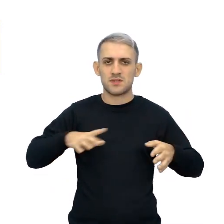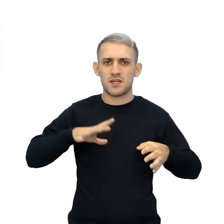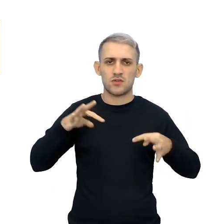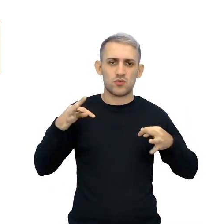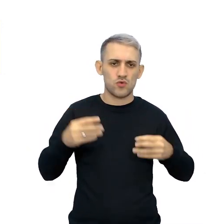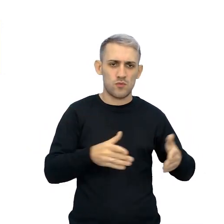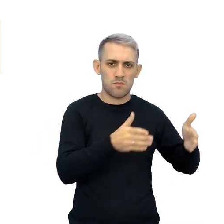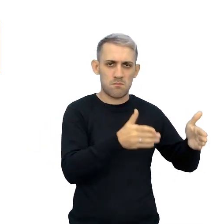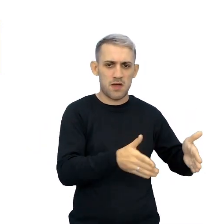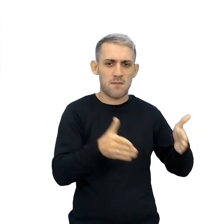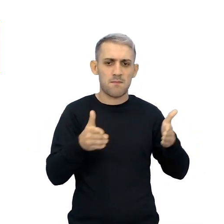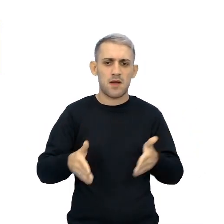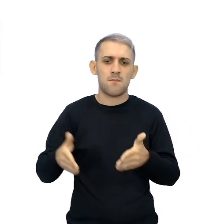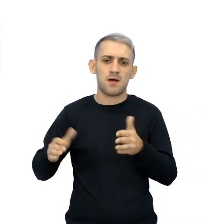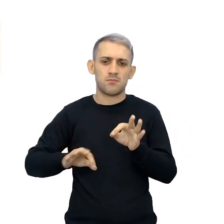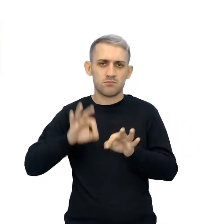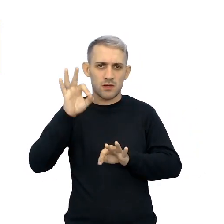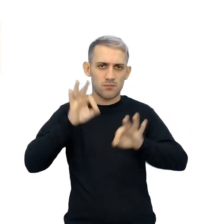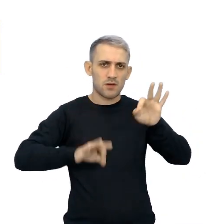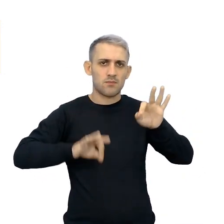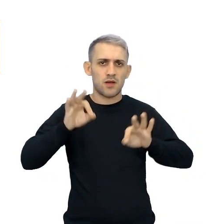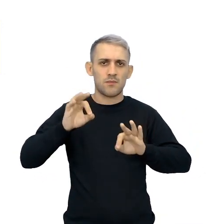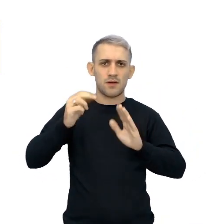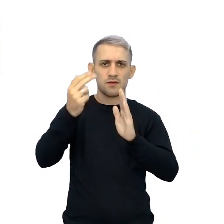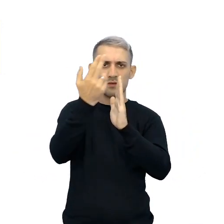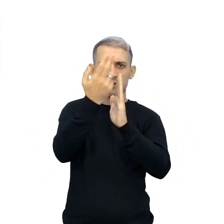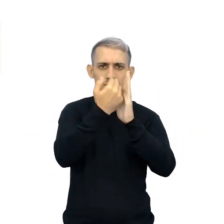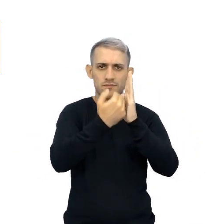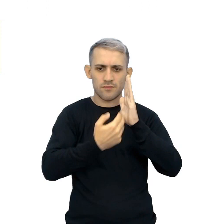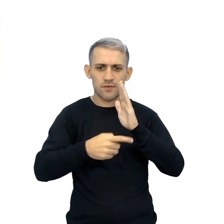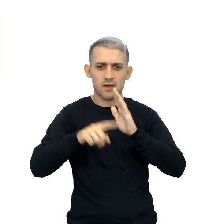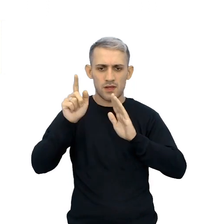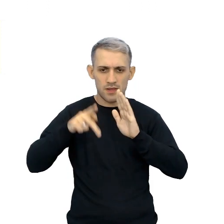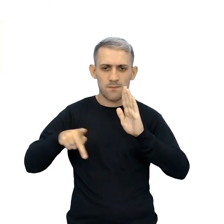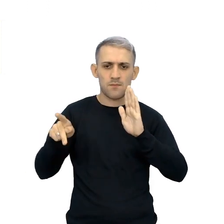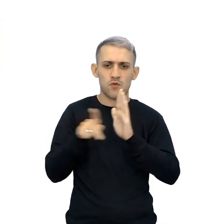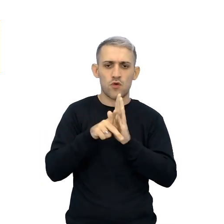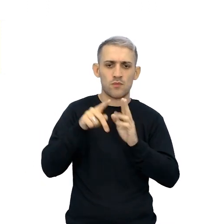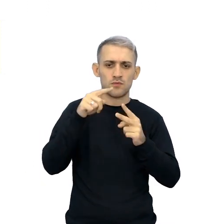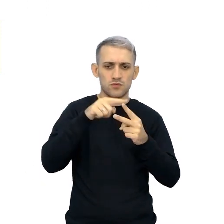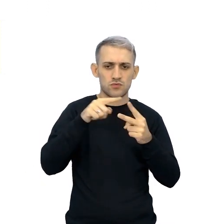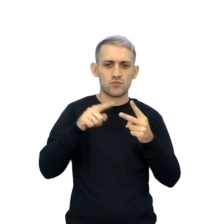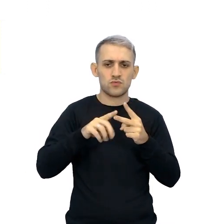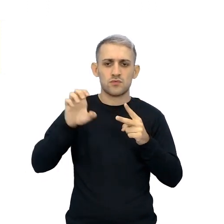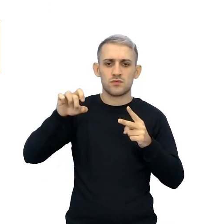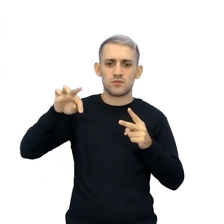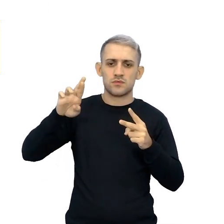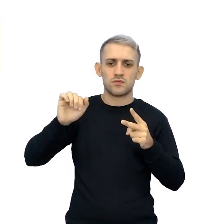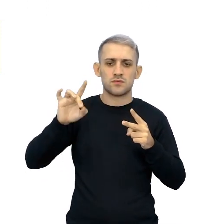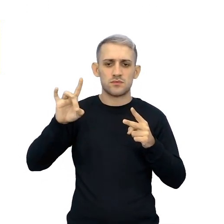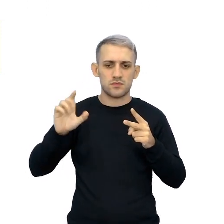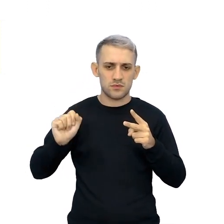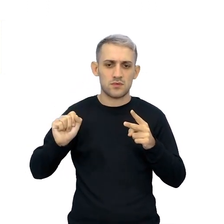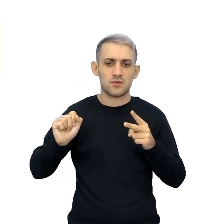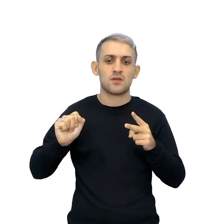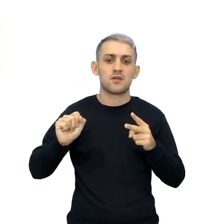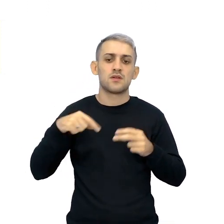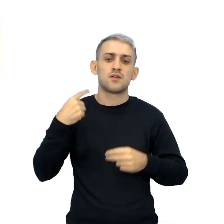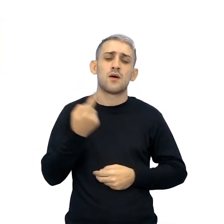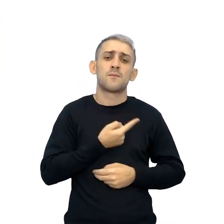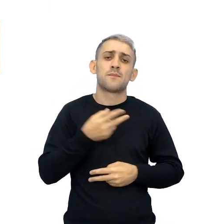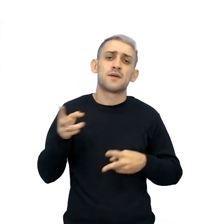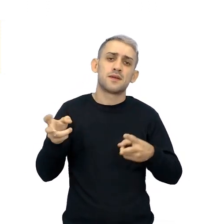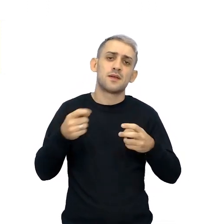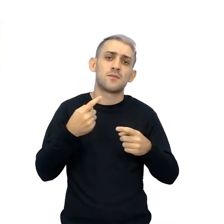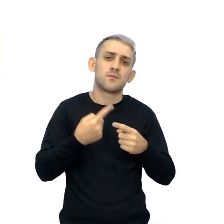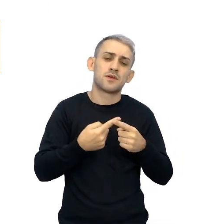de construção gráfica, ele é um processo de dupla entrada, a gente percebe isso porque a gente tem lá o